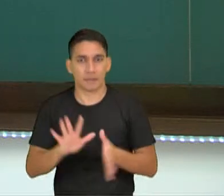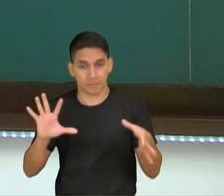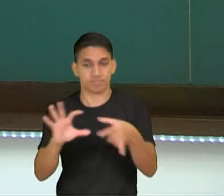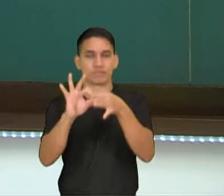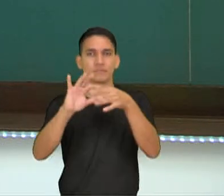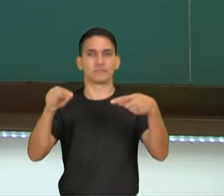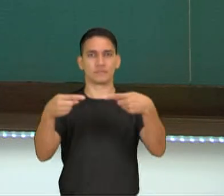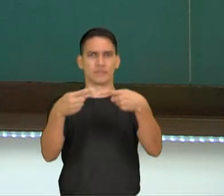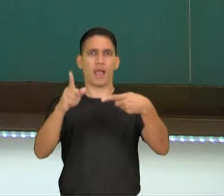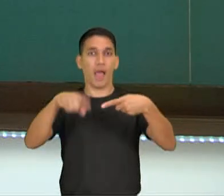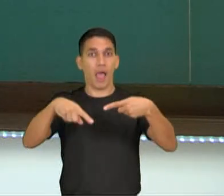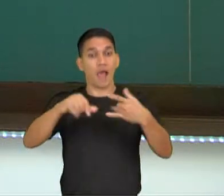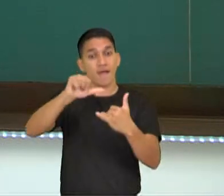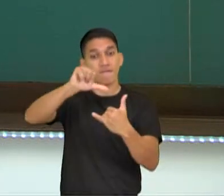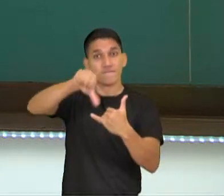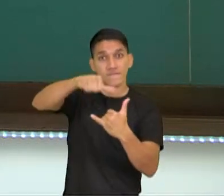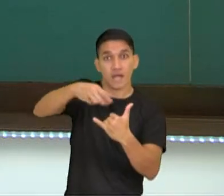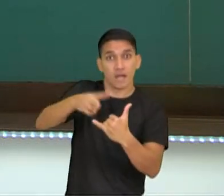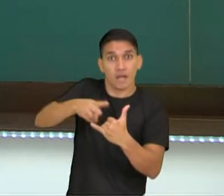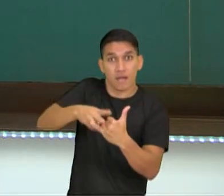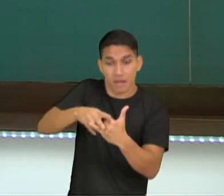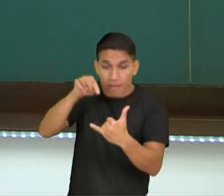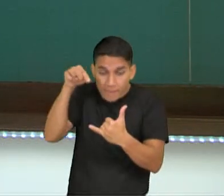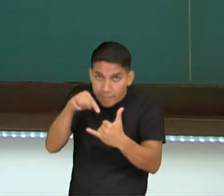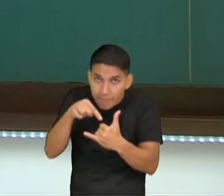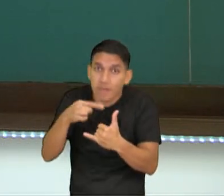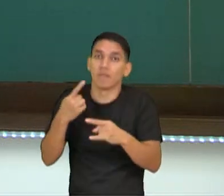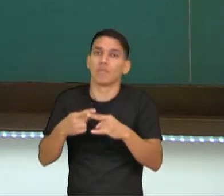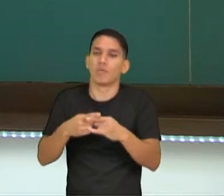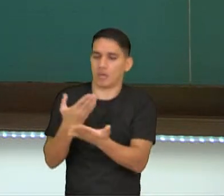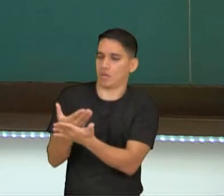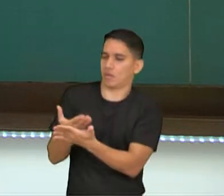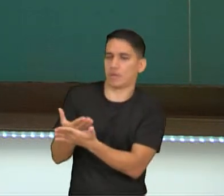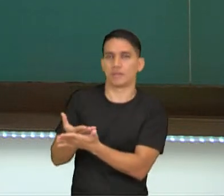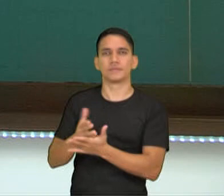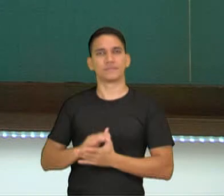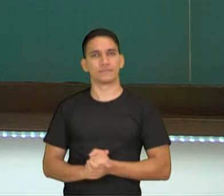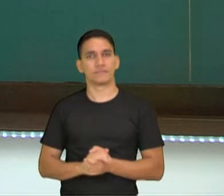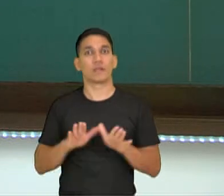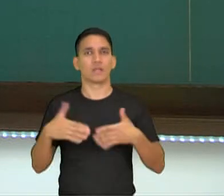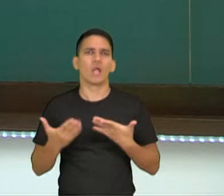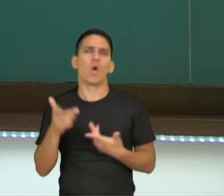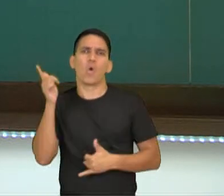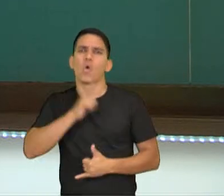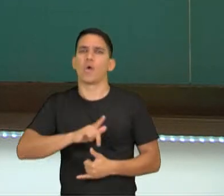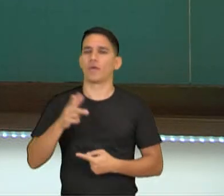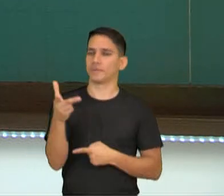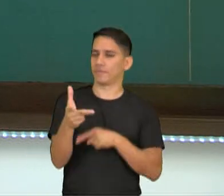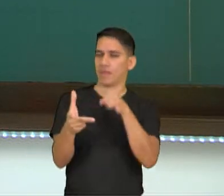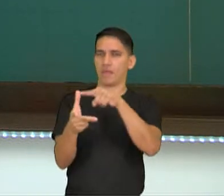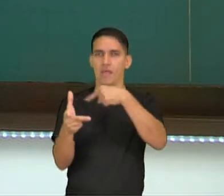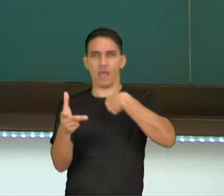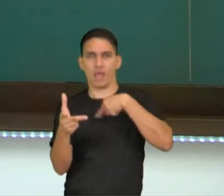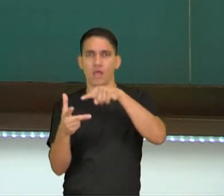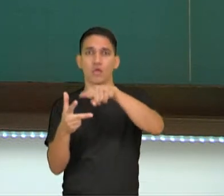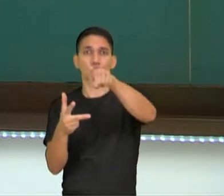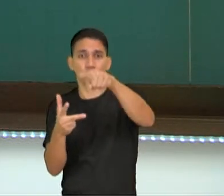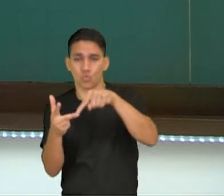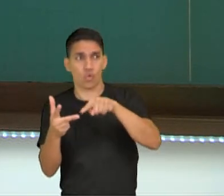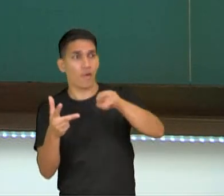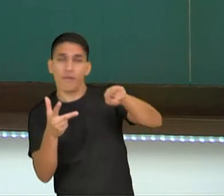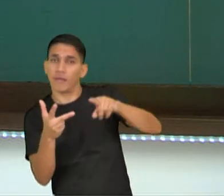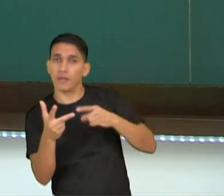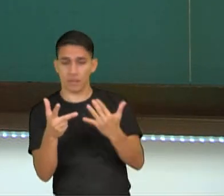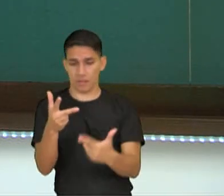flexões verbais possíveis a partir do verbo estudar. Né? E aí eu conjugo no eu, tu, ele, nós, vós, eles.